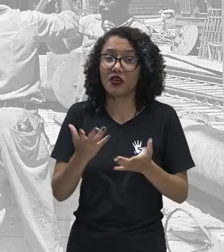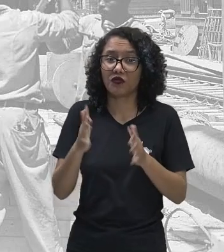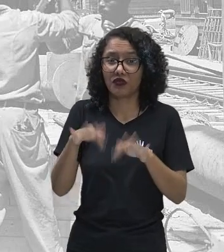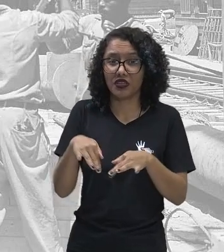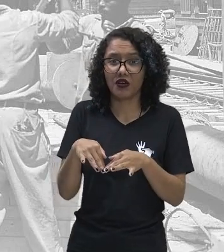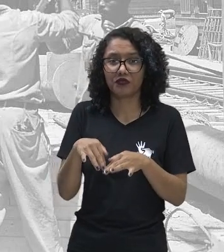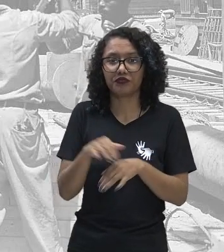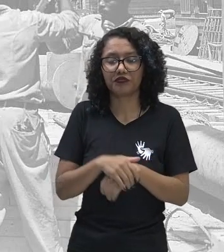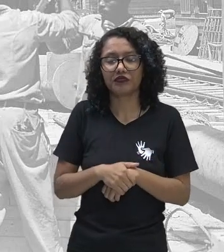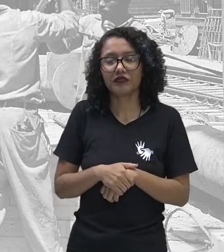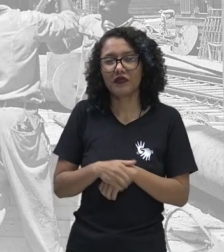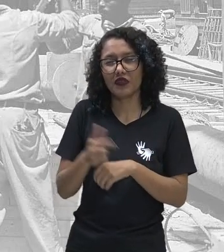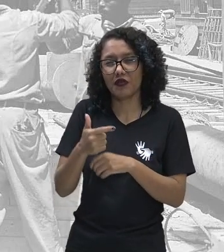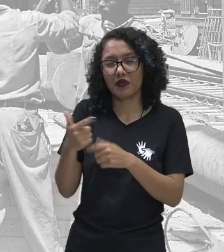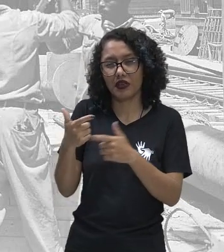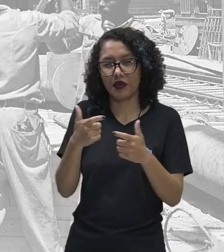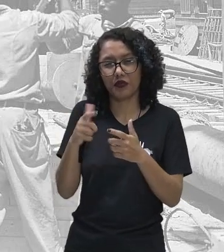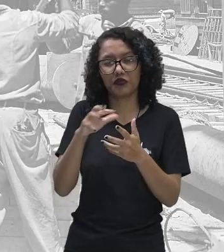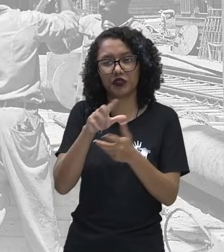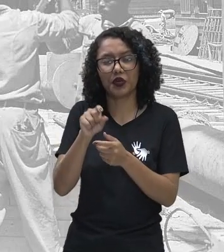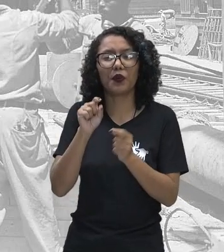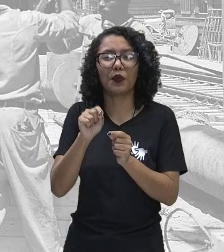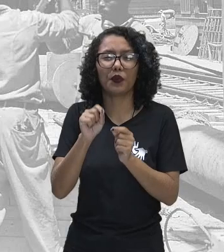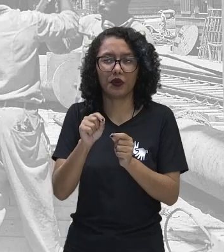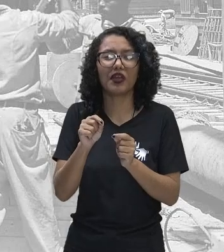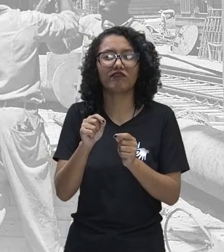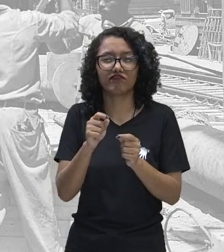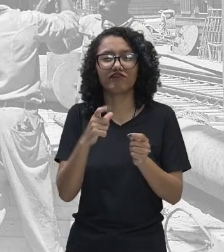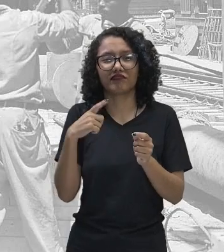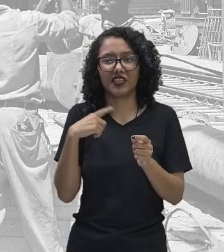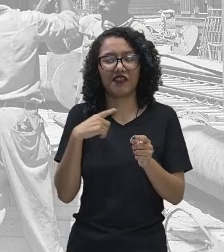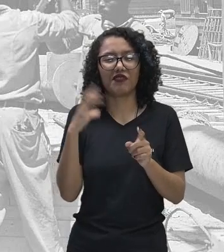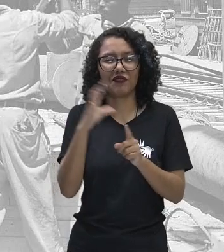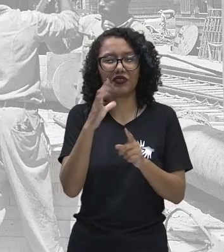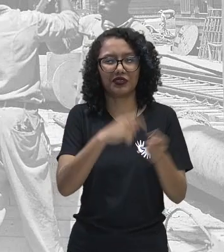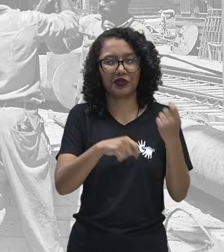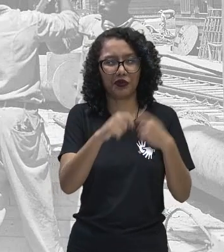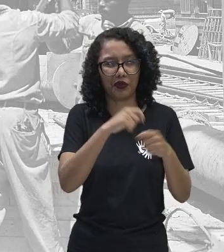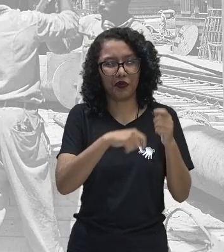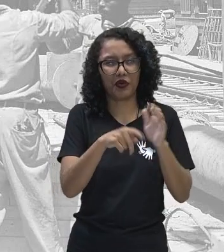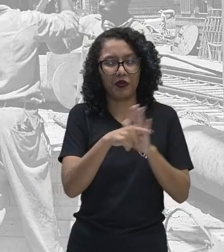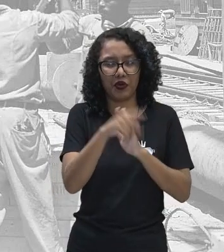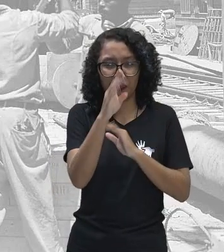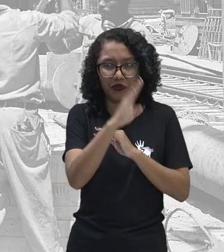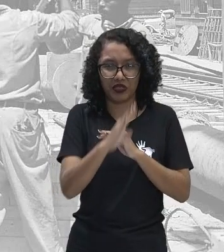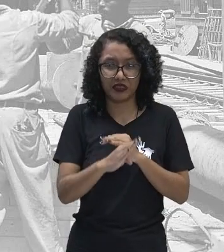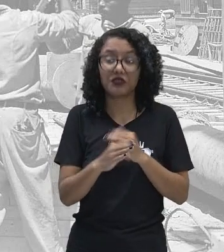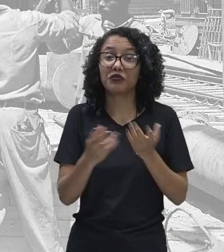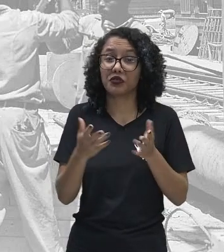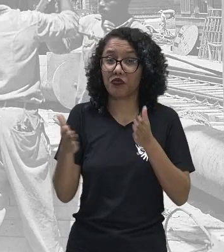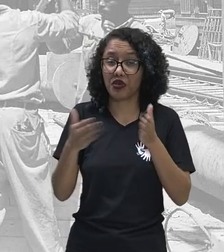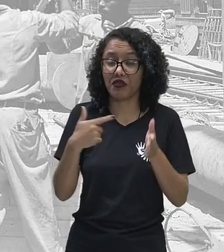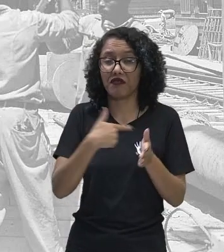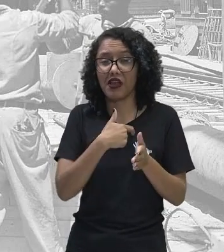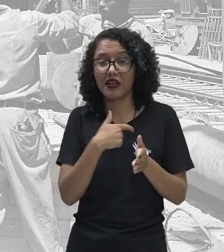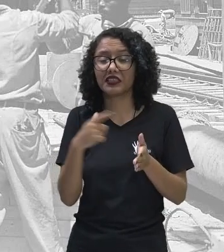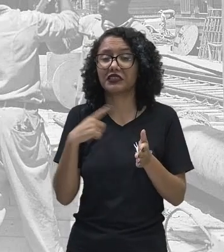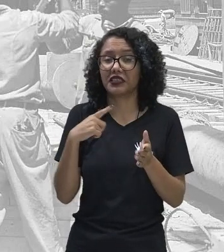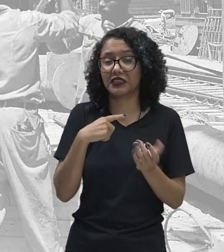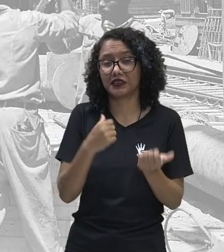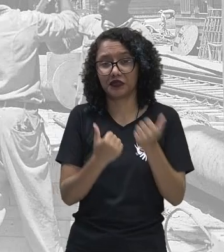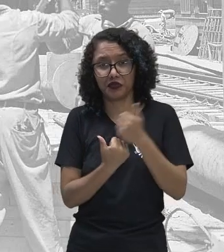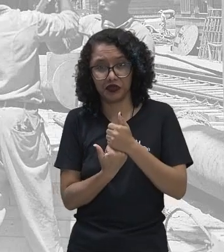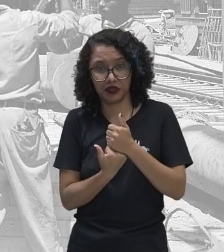brasileira acabou sendo afetada. Então, durante a Era Vargas, nós vamos observar essa política, de substituição